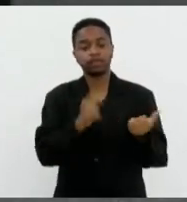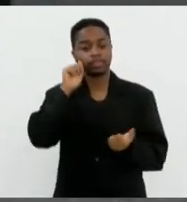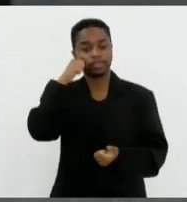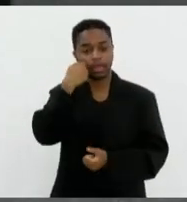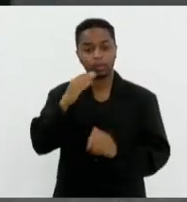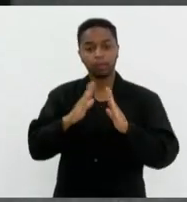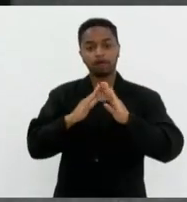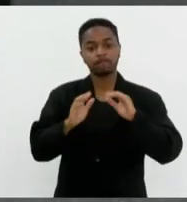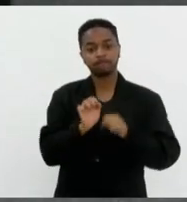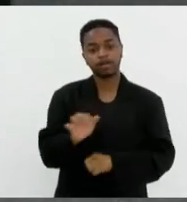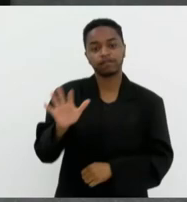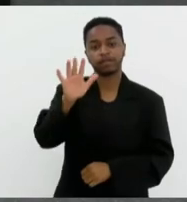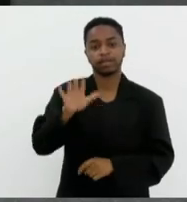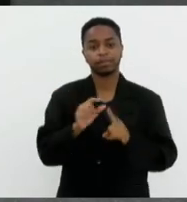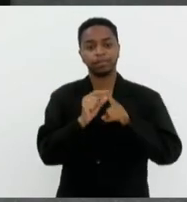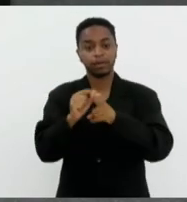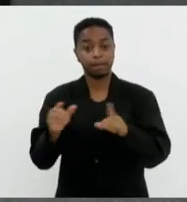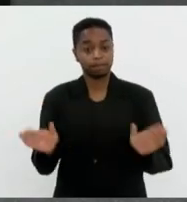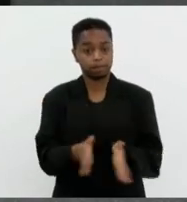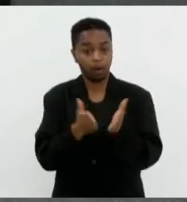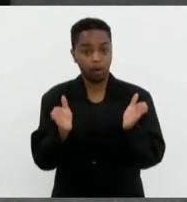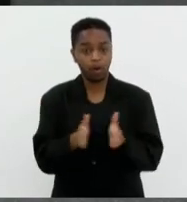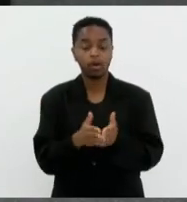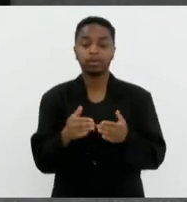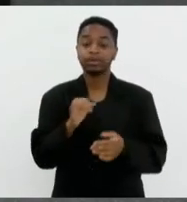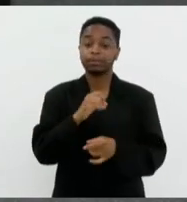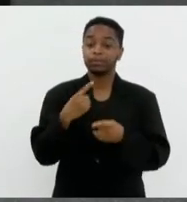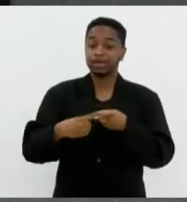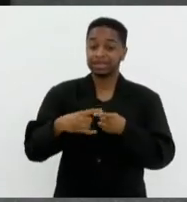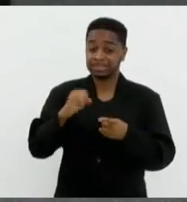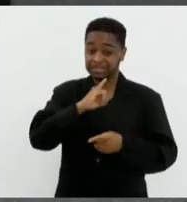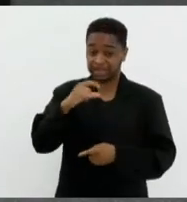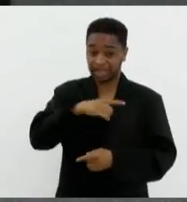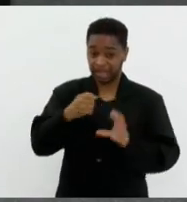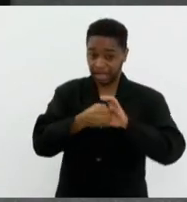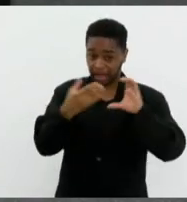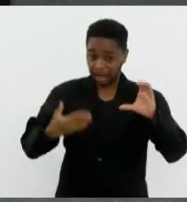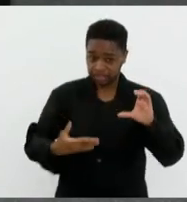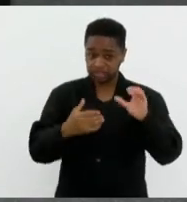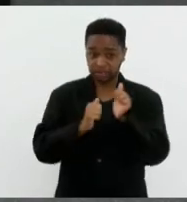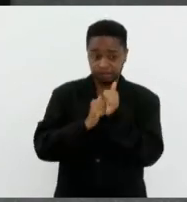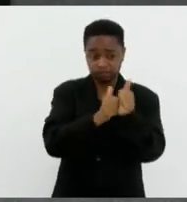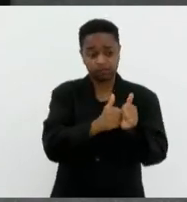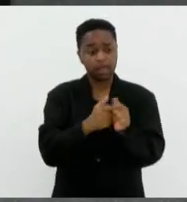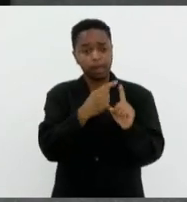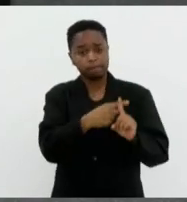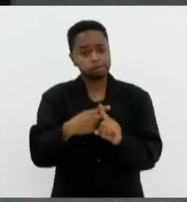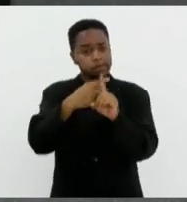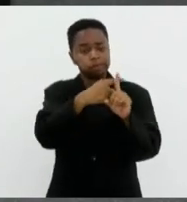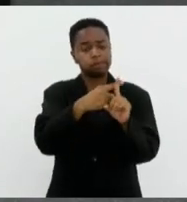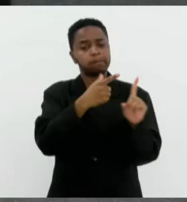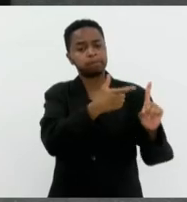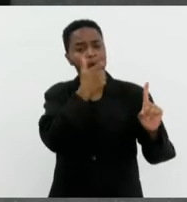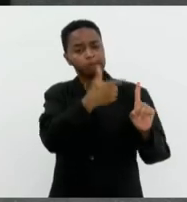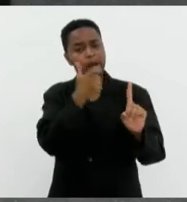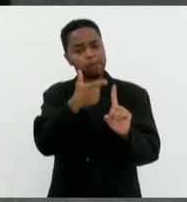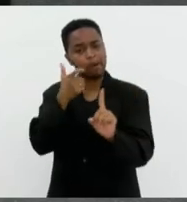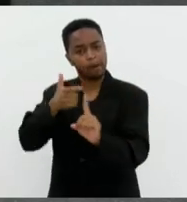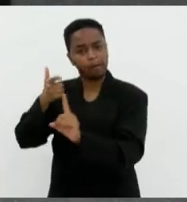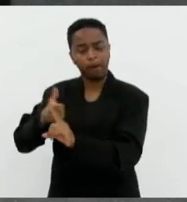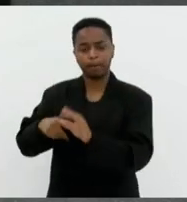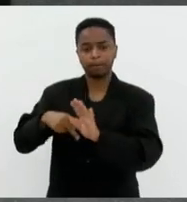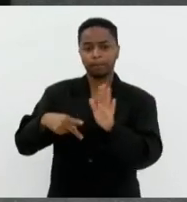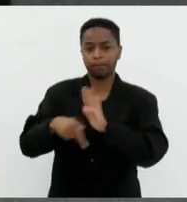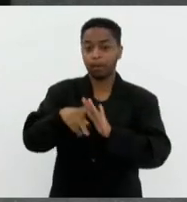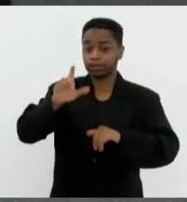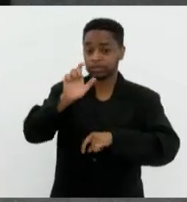e periferia pobres. Quando um perfil é traçado para que seja o alvo dessas balas do braço armado do Estado, a gente